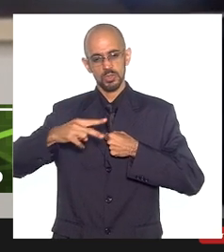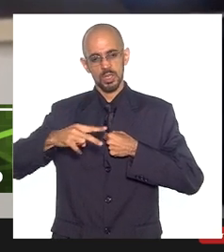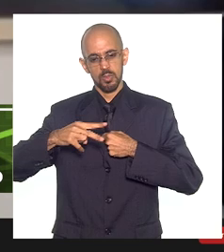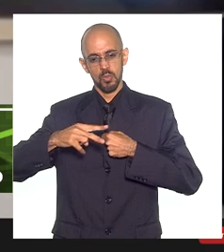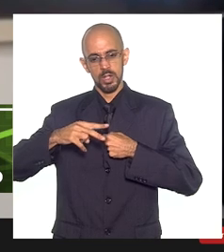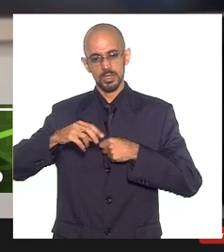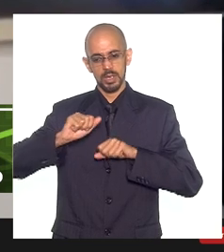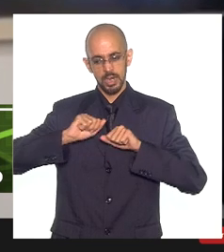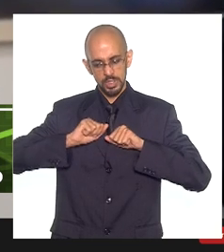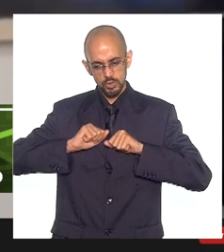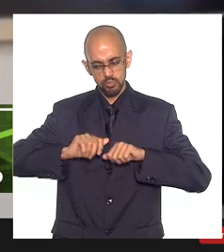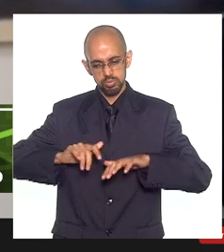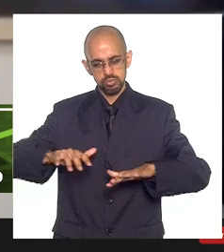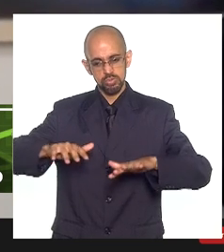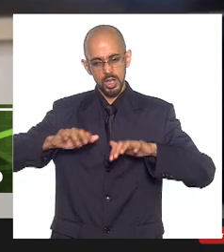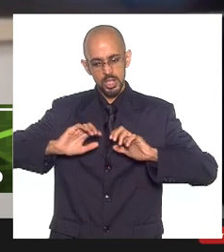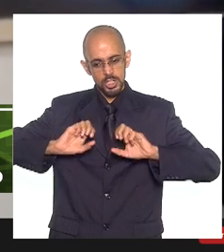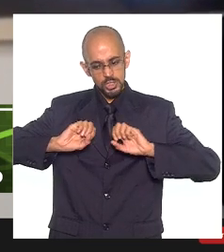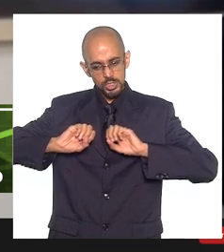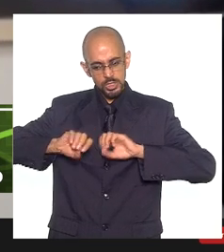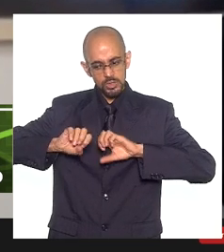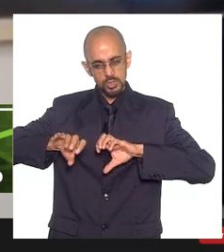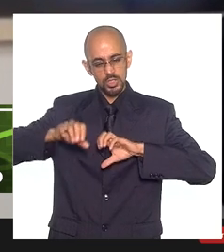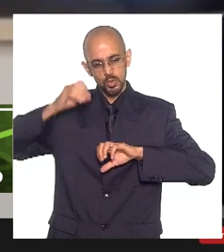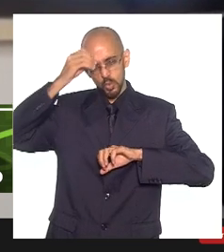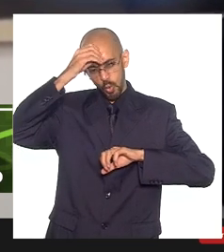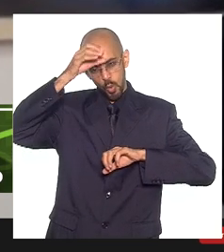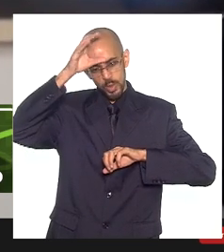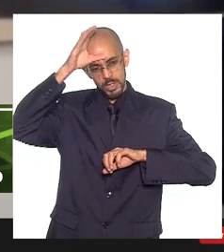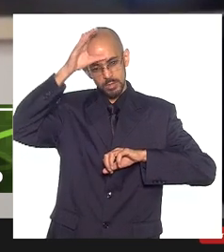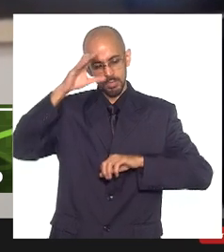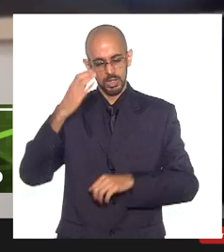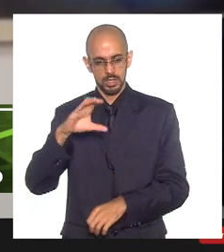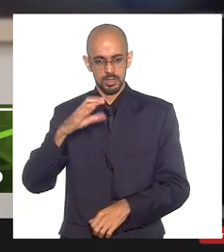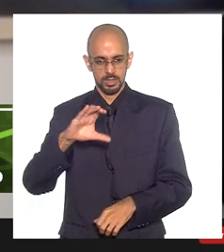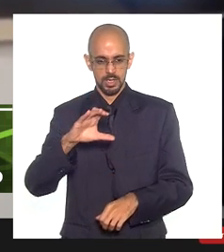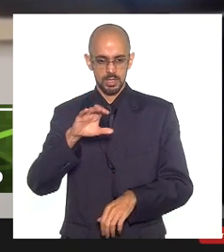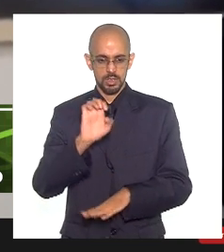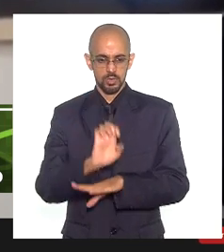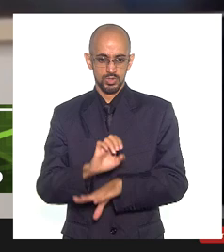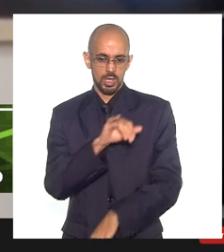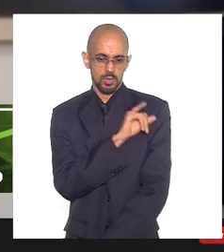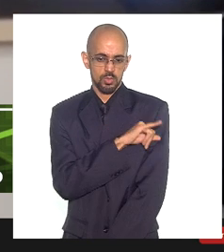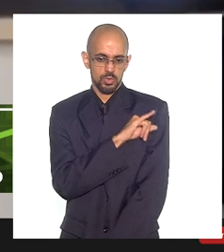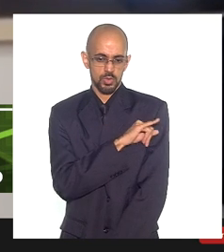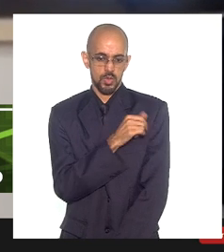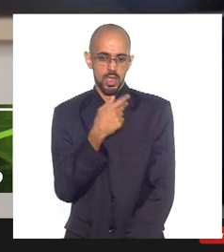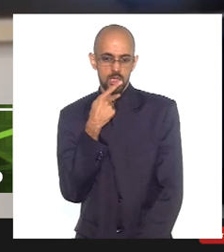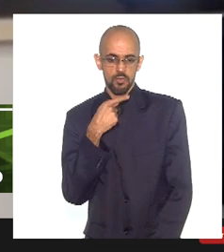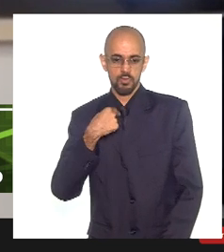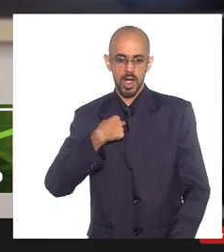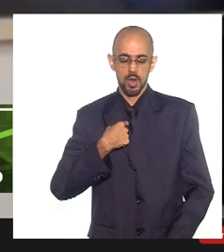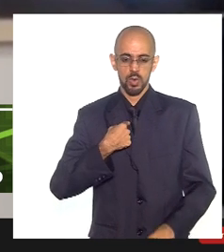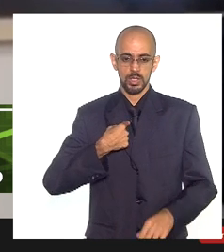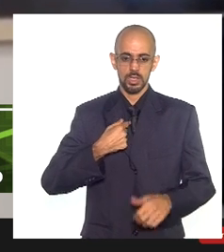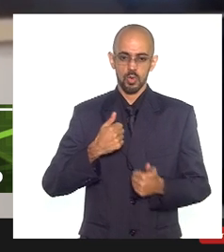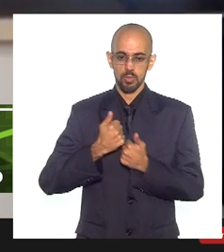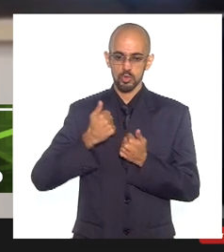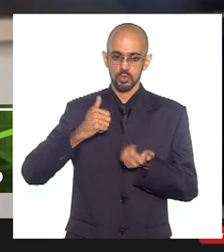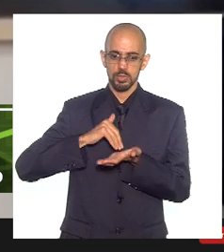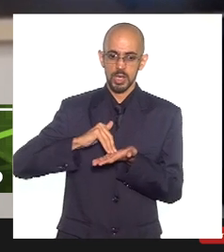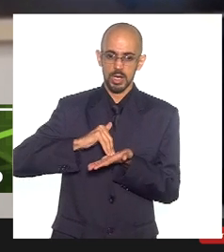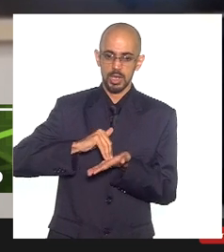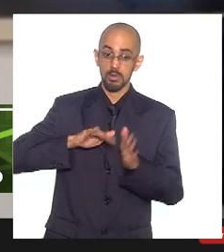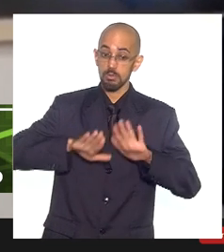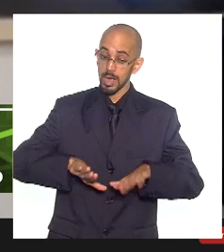conhecimento científico em todo o estado do Rio de Janeiro. Falo aqui não só como subsecretário, mas também como